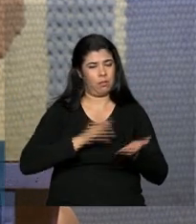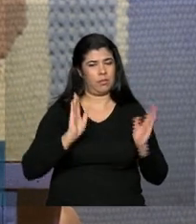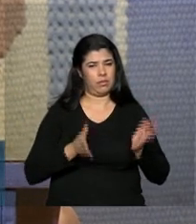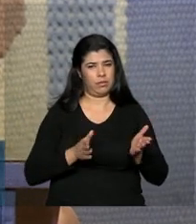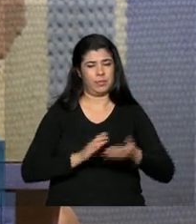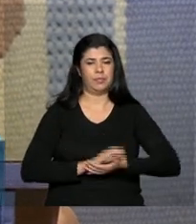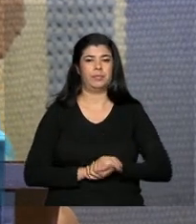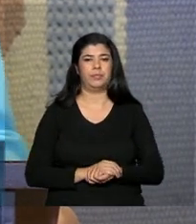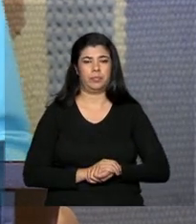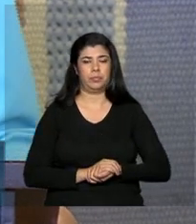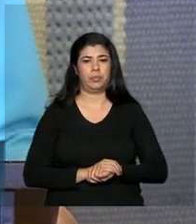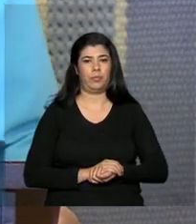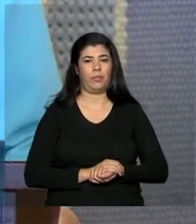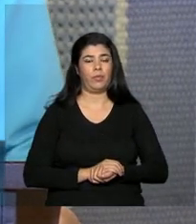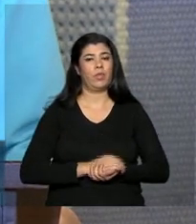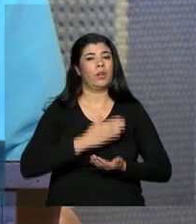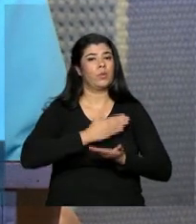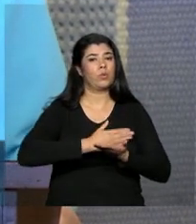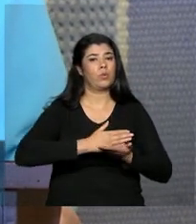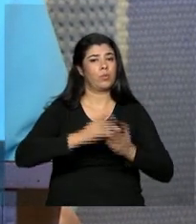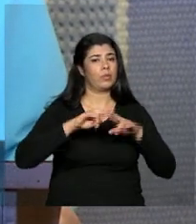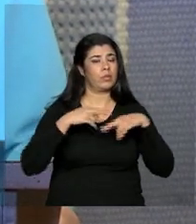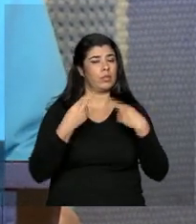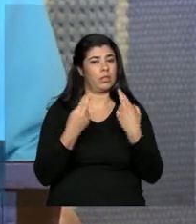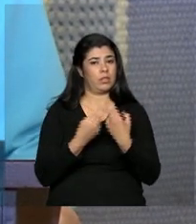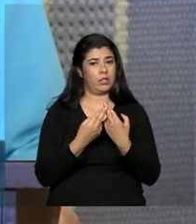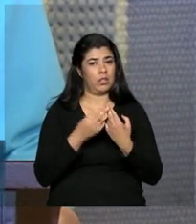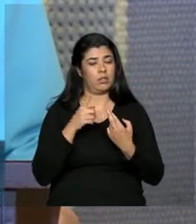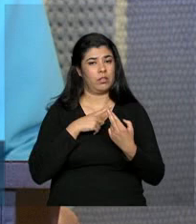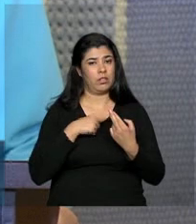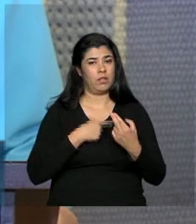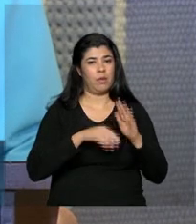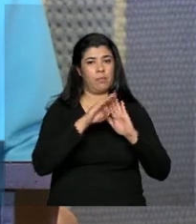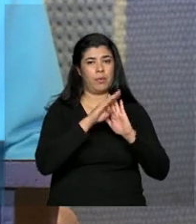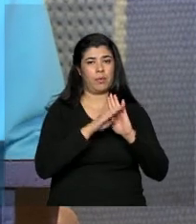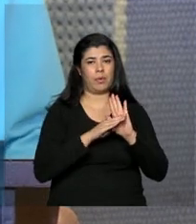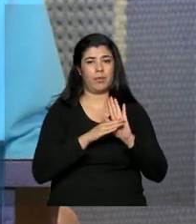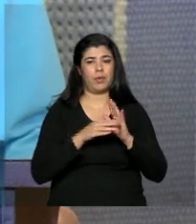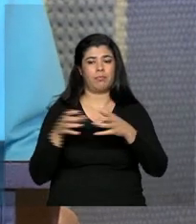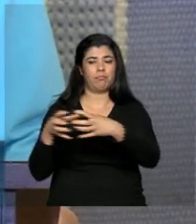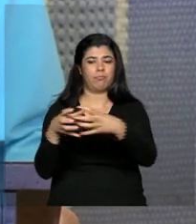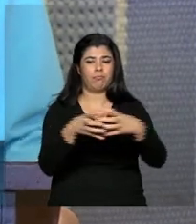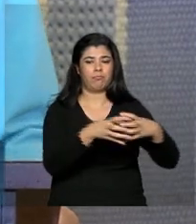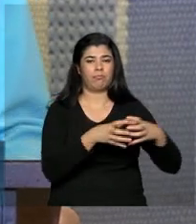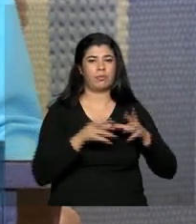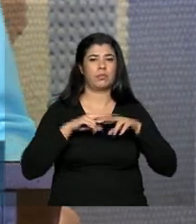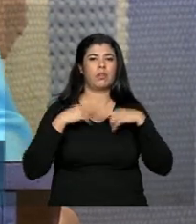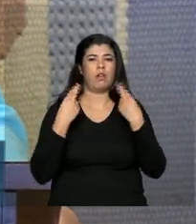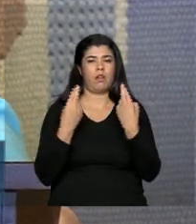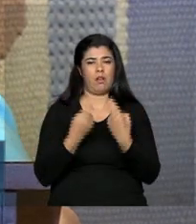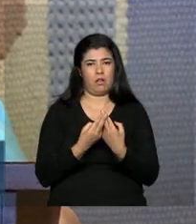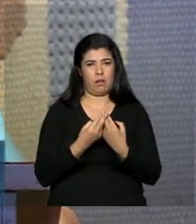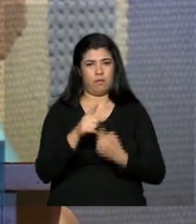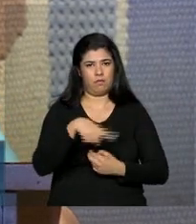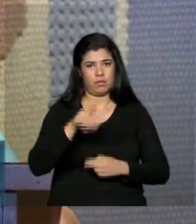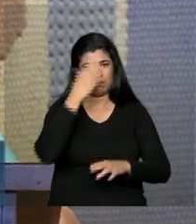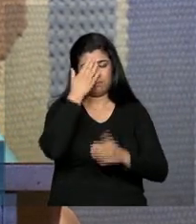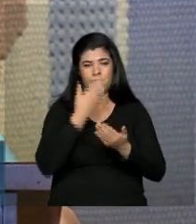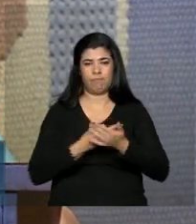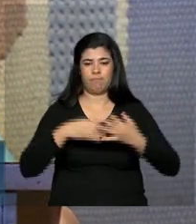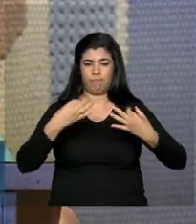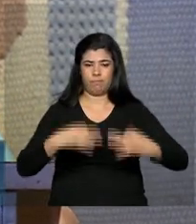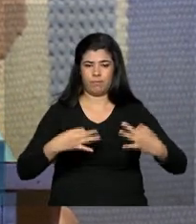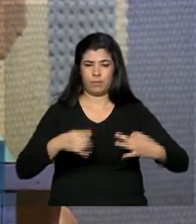cedo. A partir daí, nós tivemos um conjunto de reuniões. Vocês podem ter certeza que